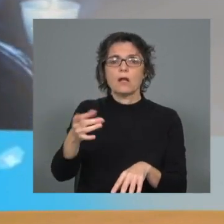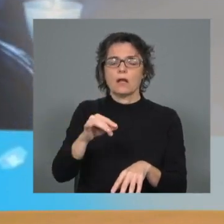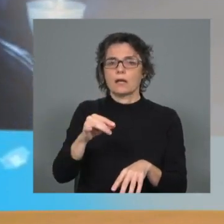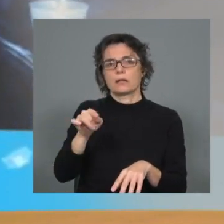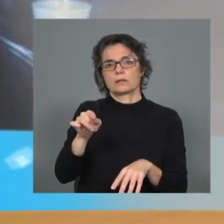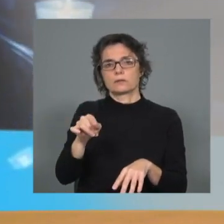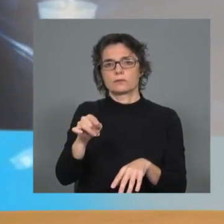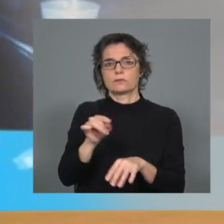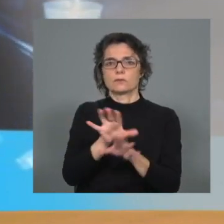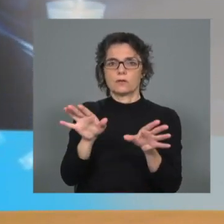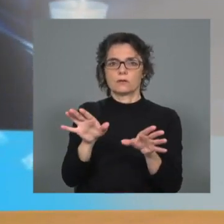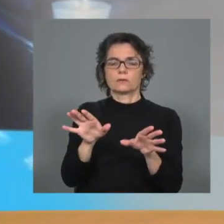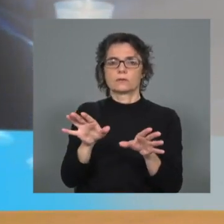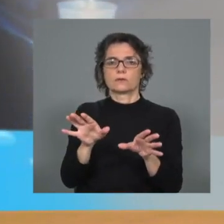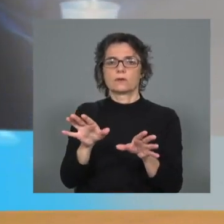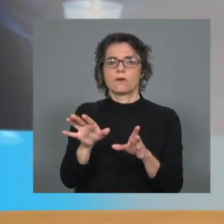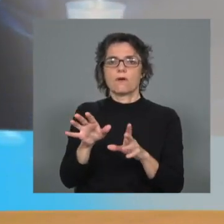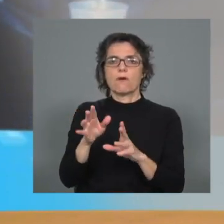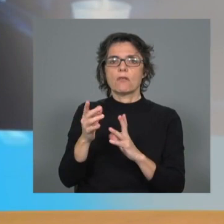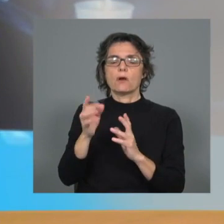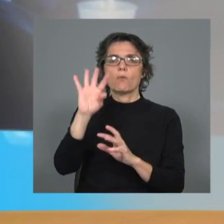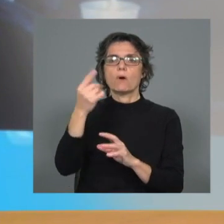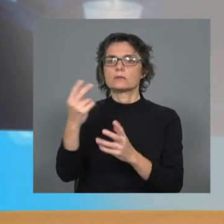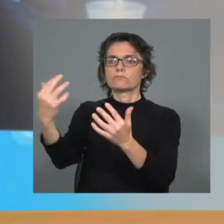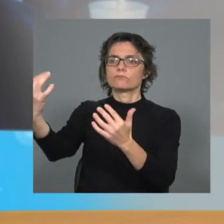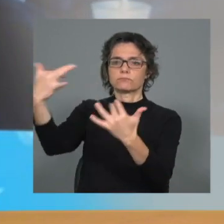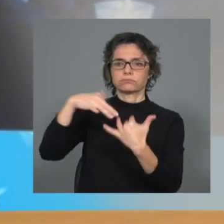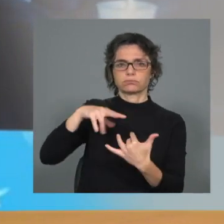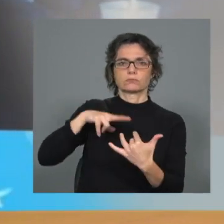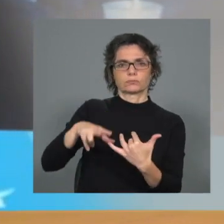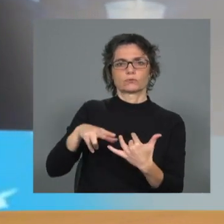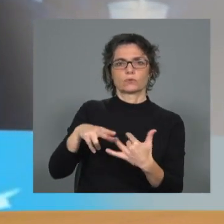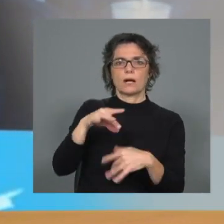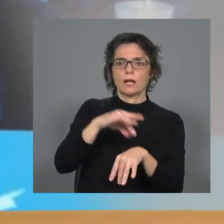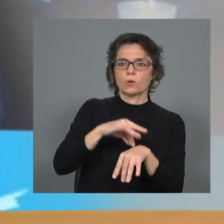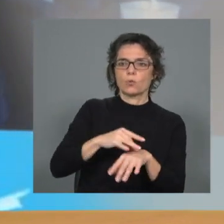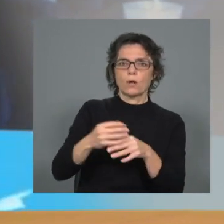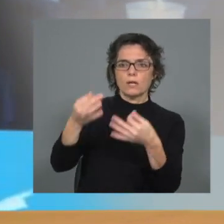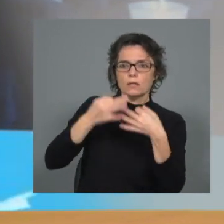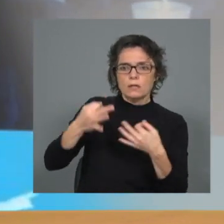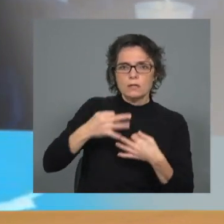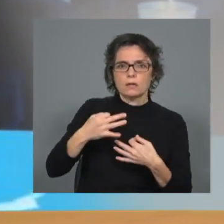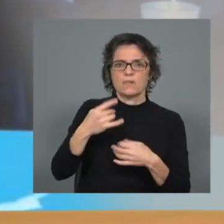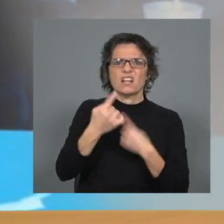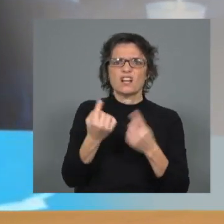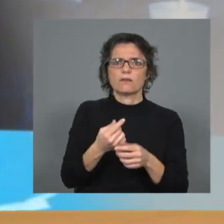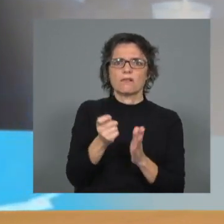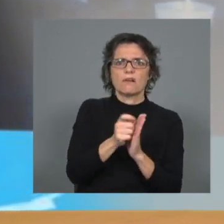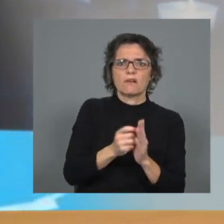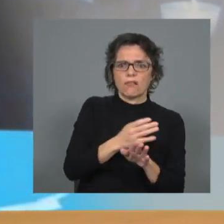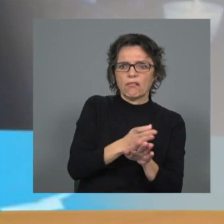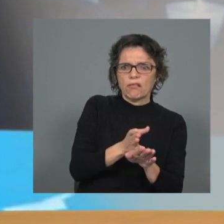enorme na sua vinda para Portugal, na sua permanência para fazer tratamento. Há muitos atrasos de consultas,